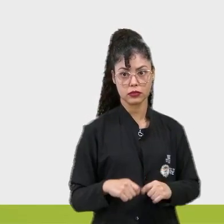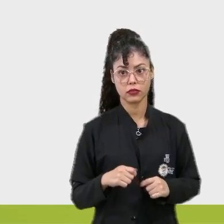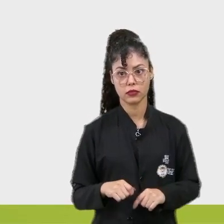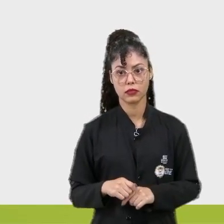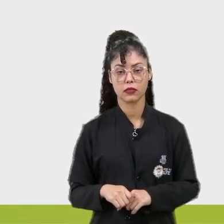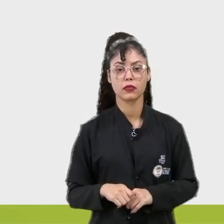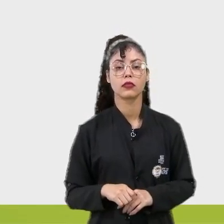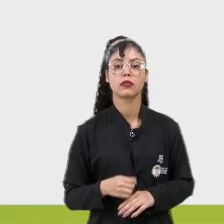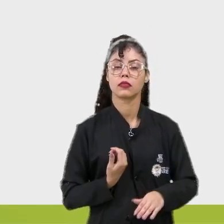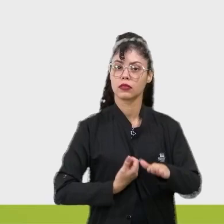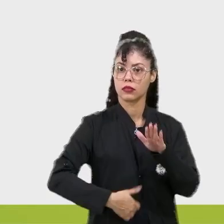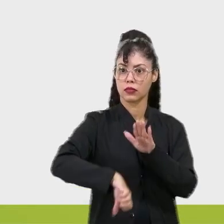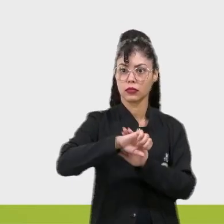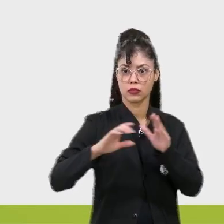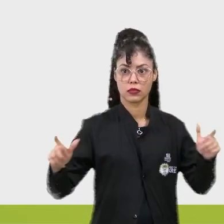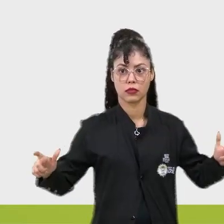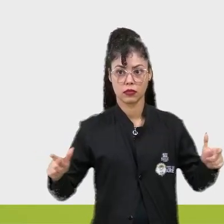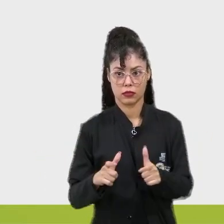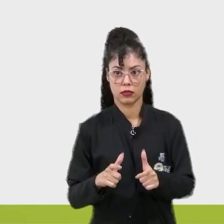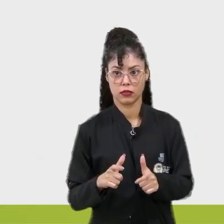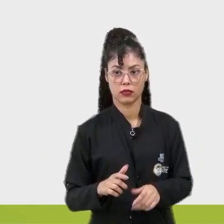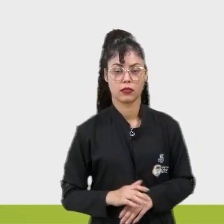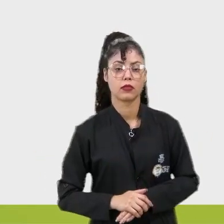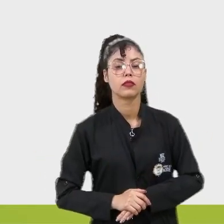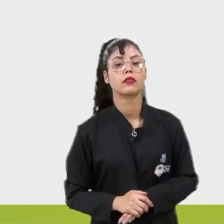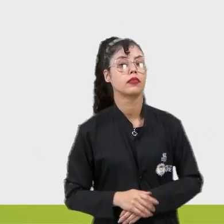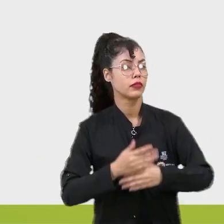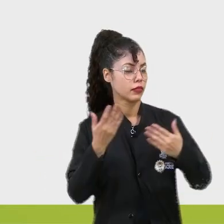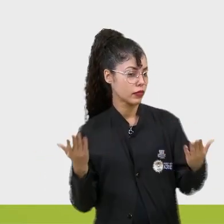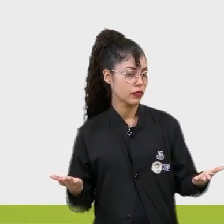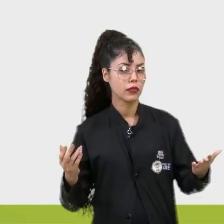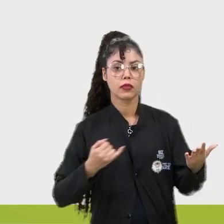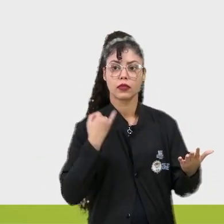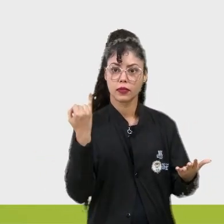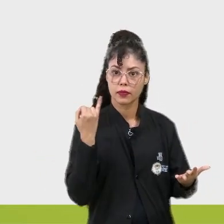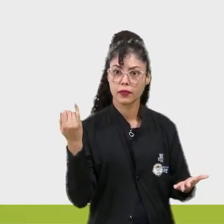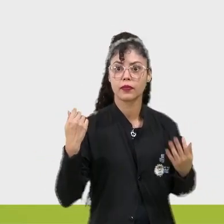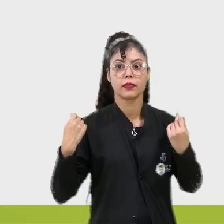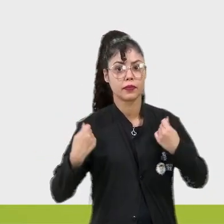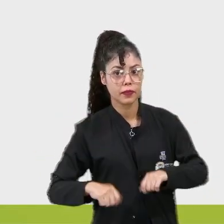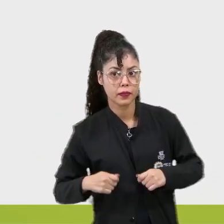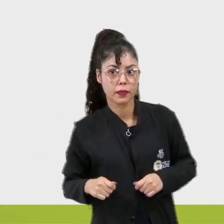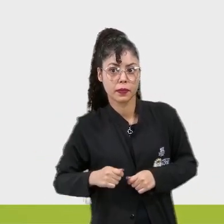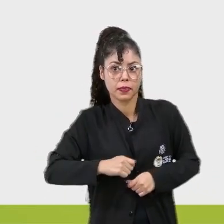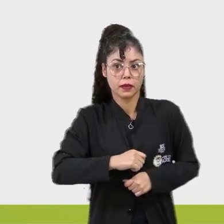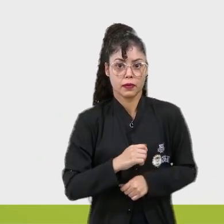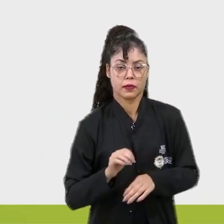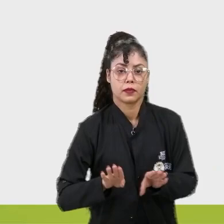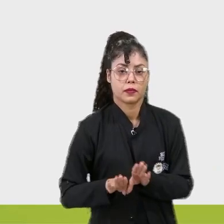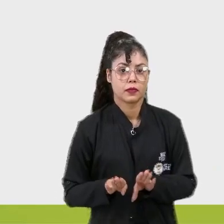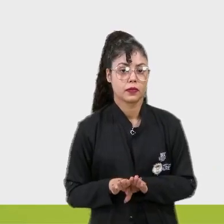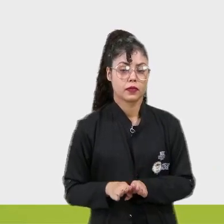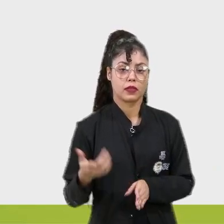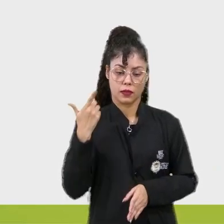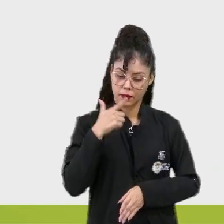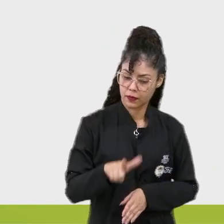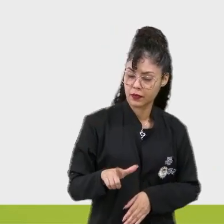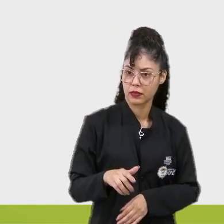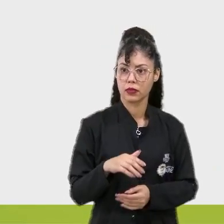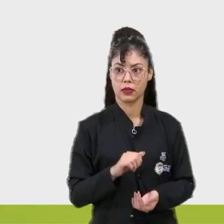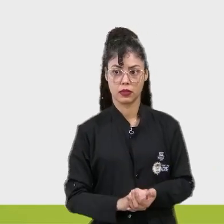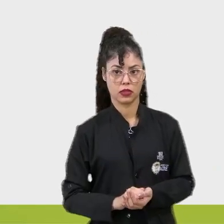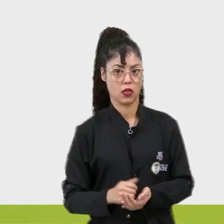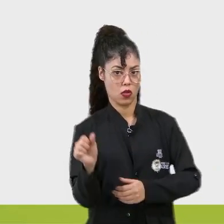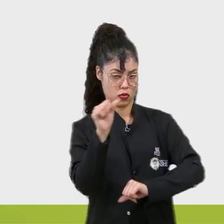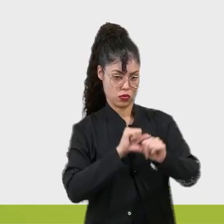para coibir a criminalidade. Então, é importante, é preciso, é indispensável, é urgente. Isso aí